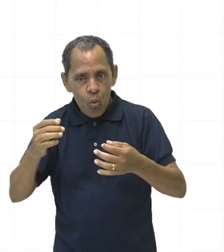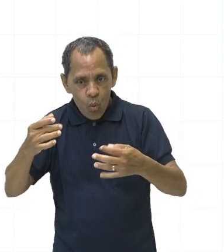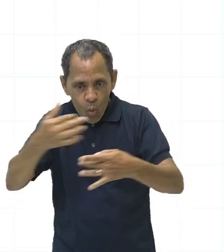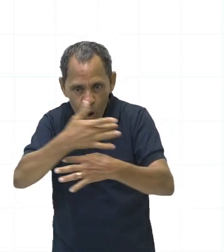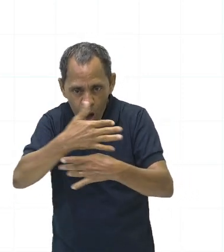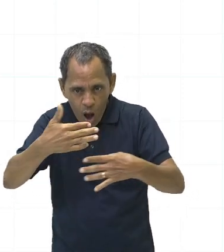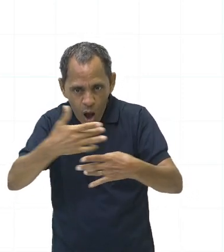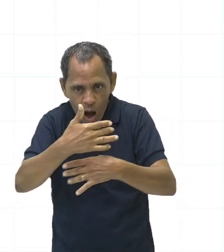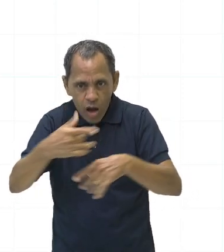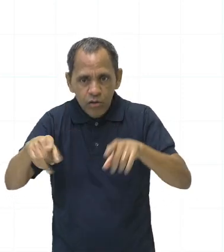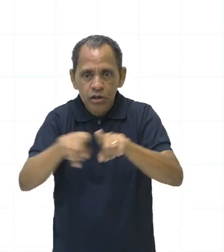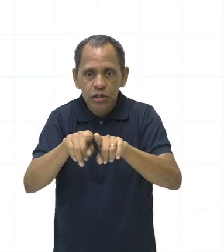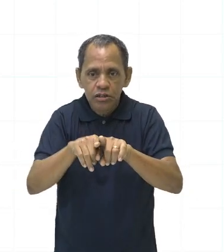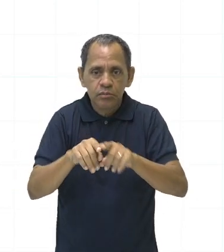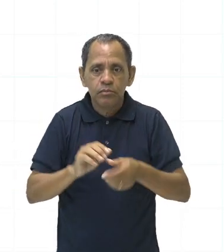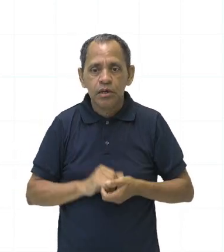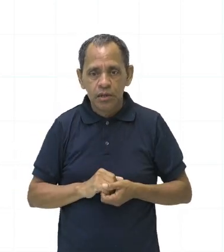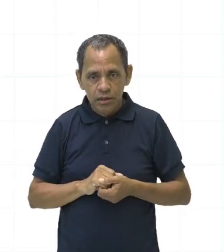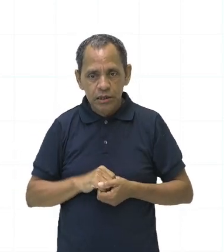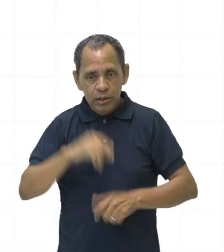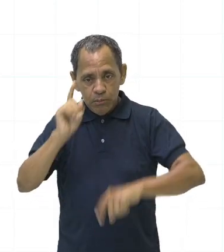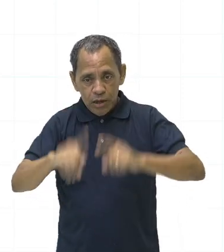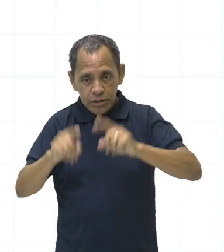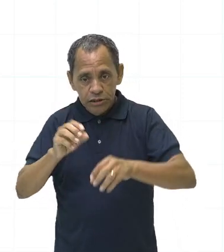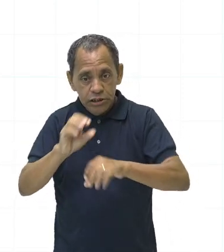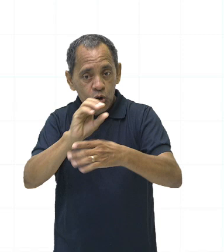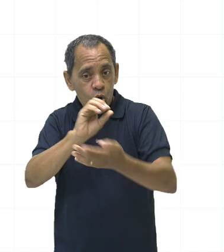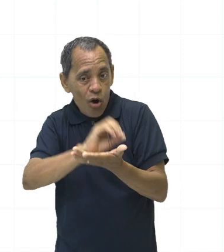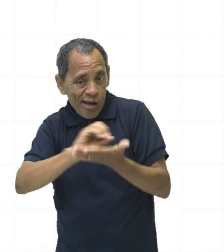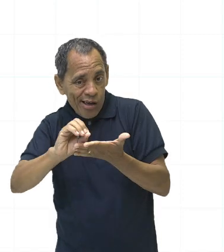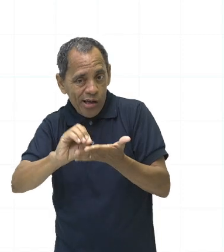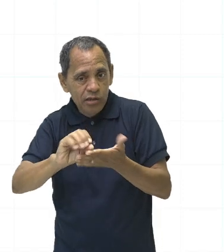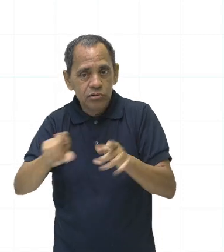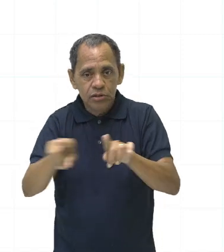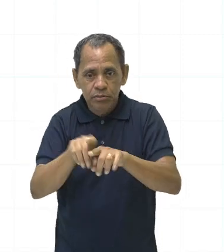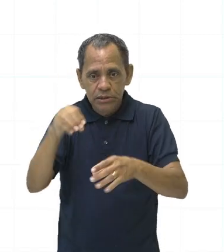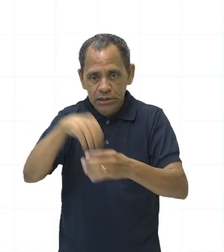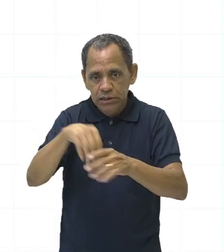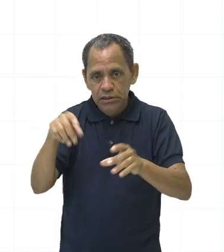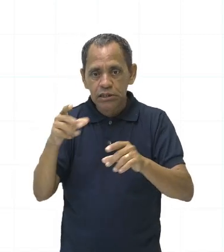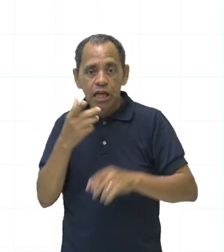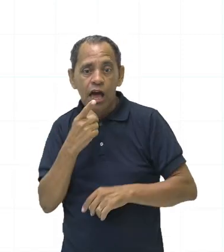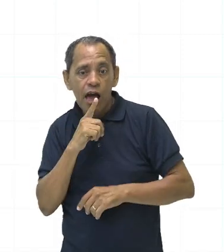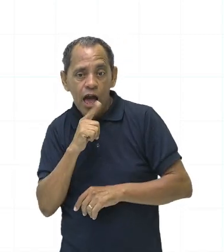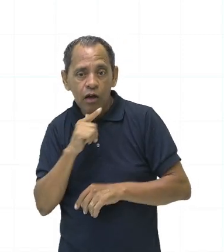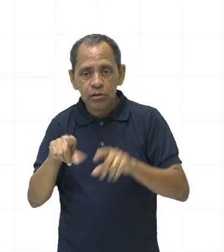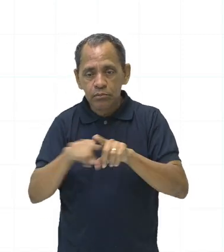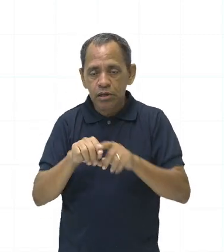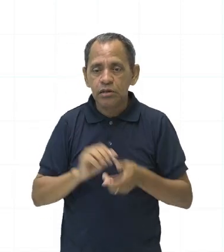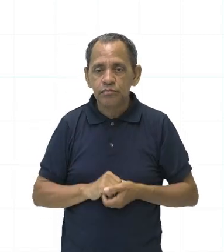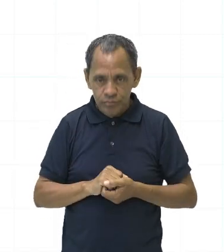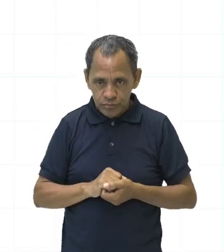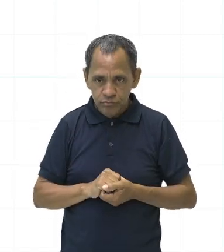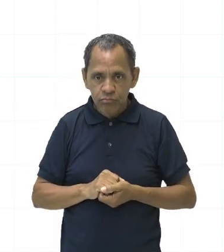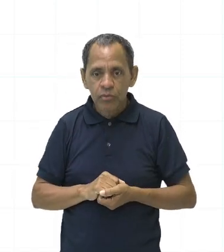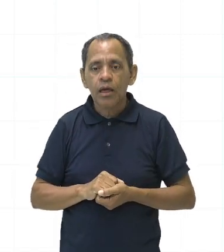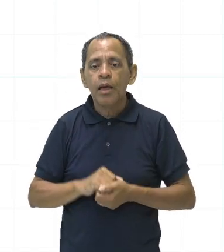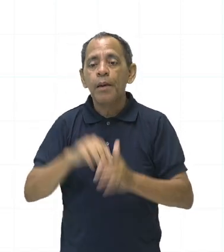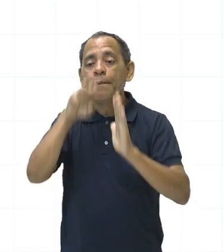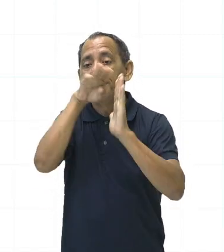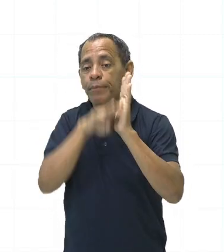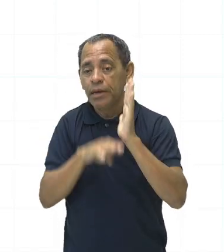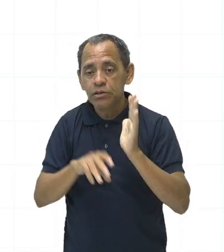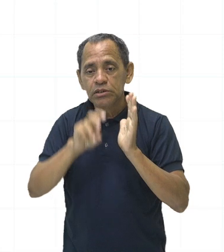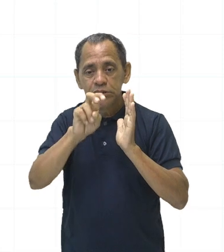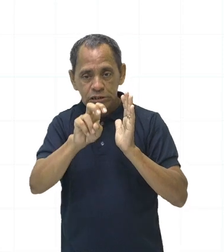esgotos industriais e domésticos. Qual é o padrão de potabilidade? Intensidade de cor inferior a 5 unidades. Ou